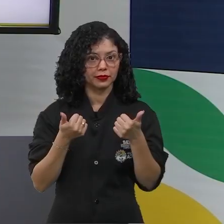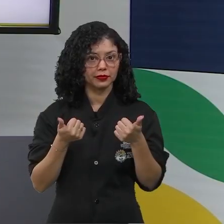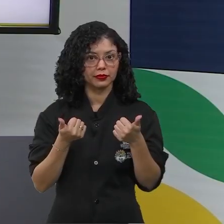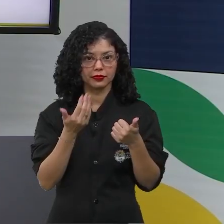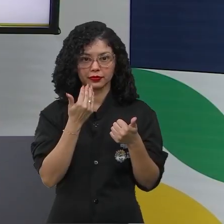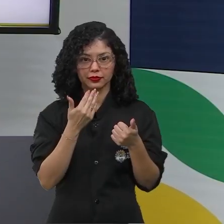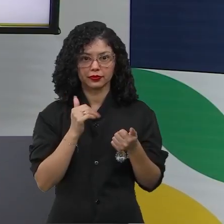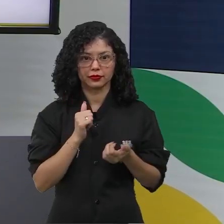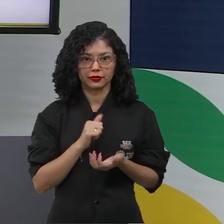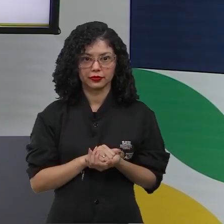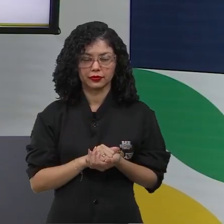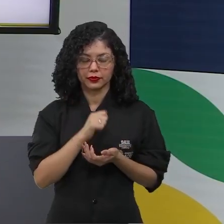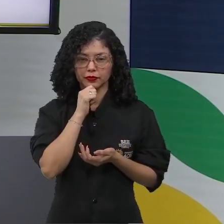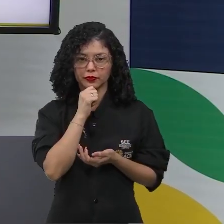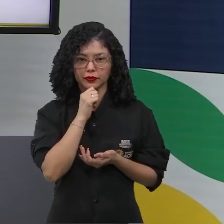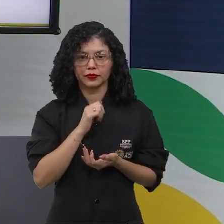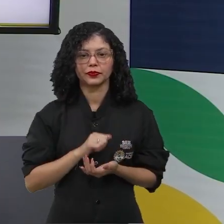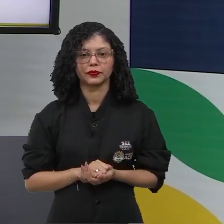até fome, né? Eu